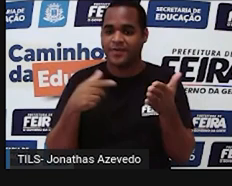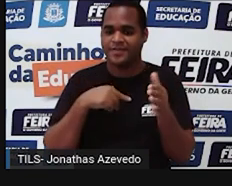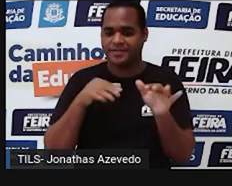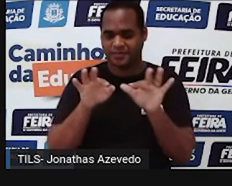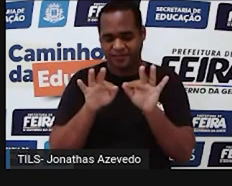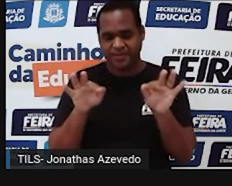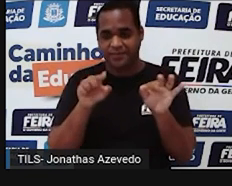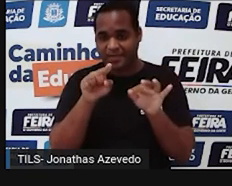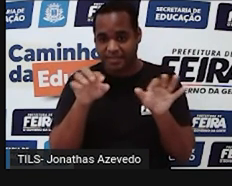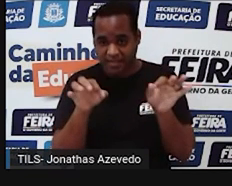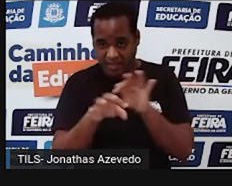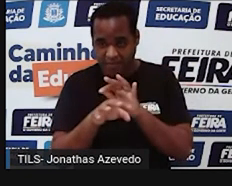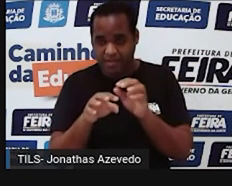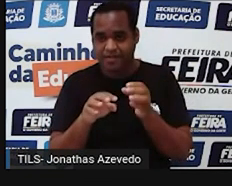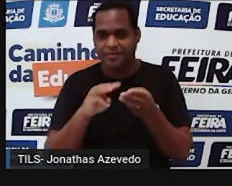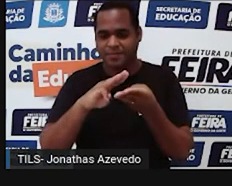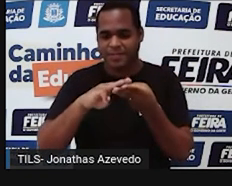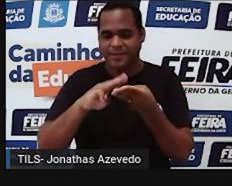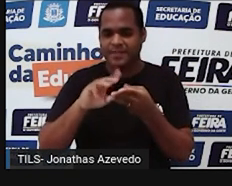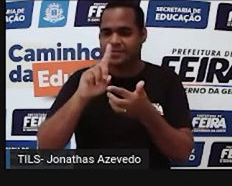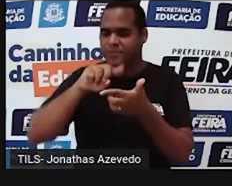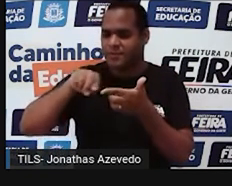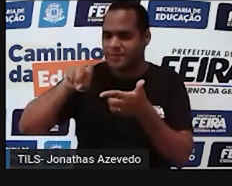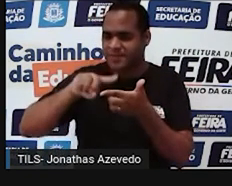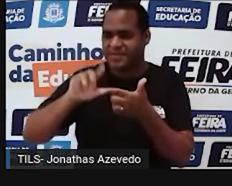você termina. Matemática não é